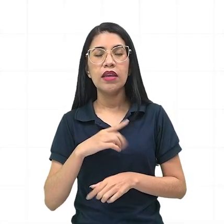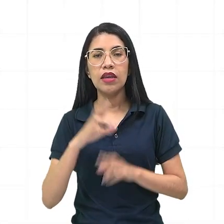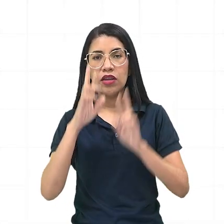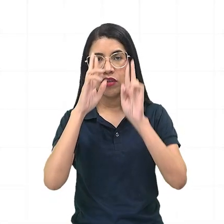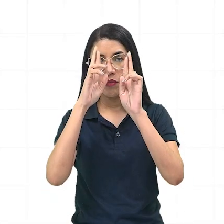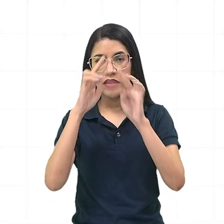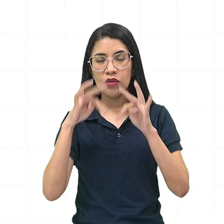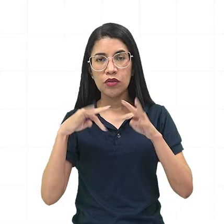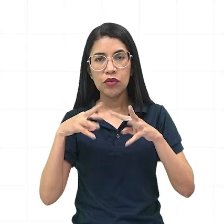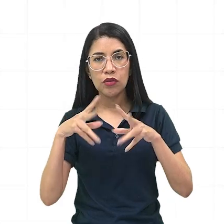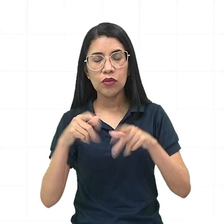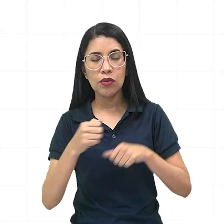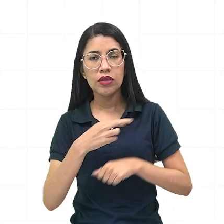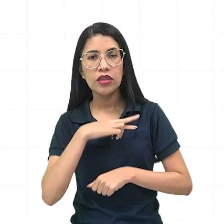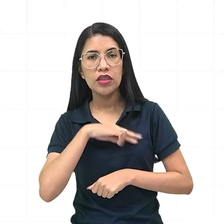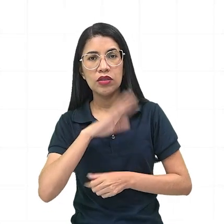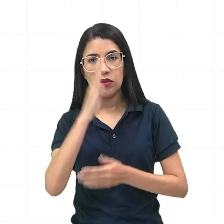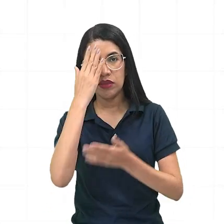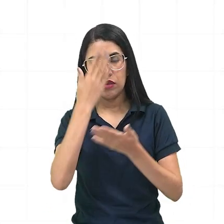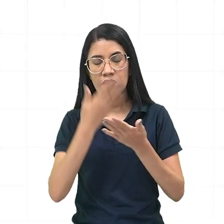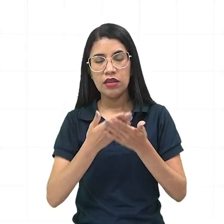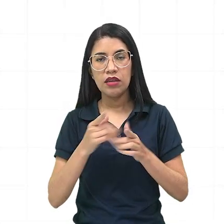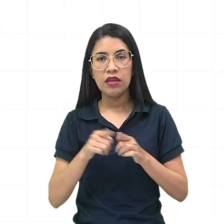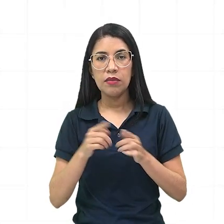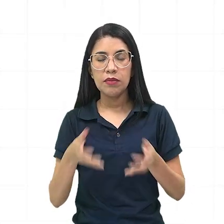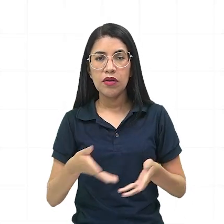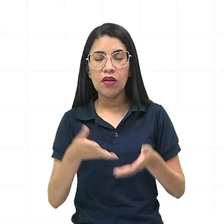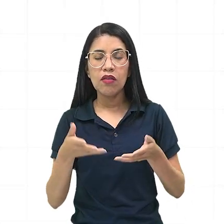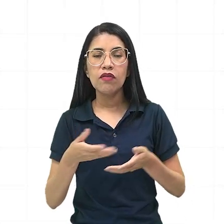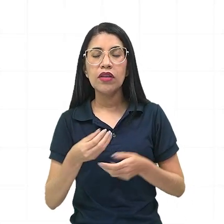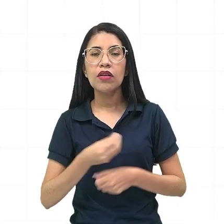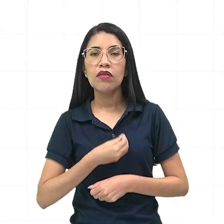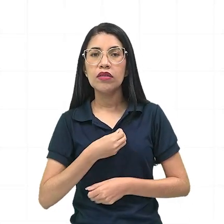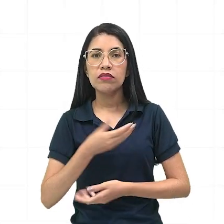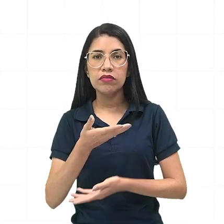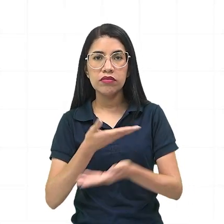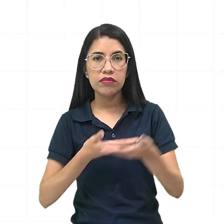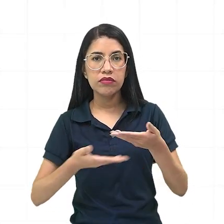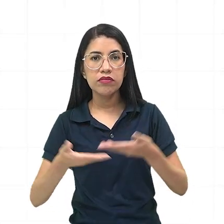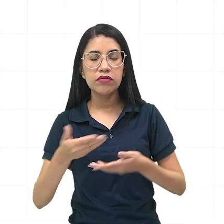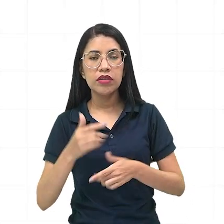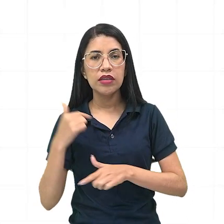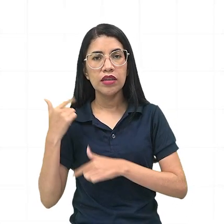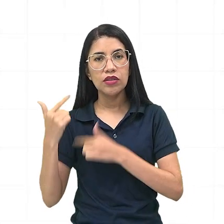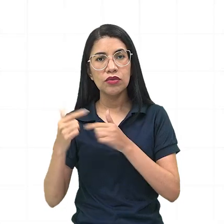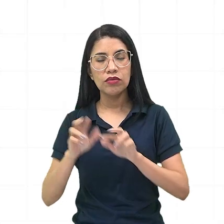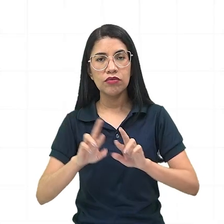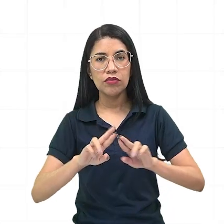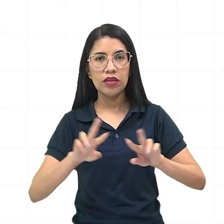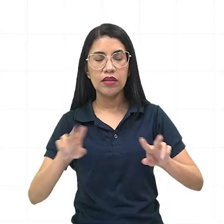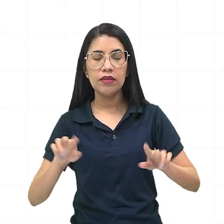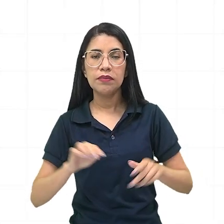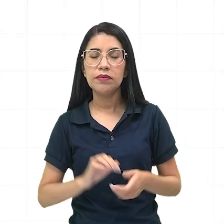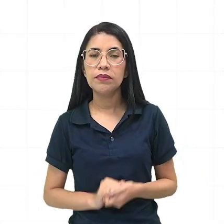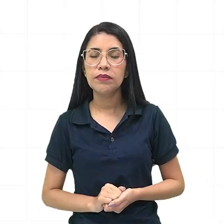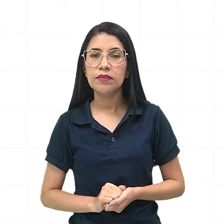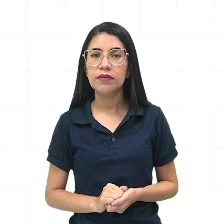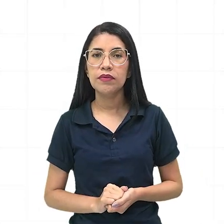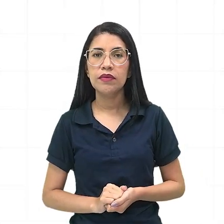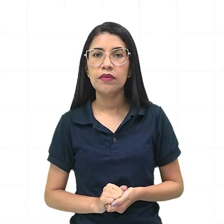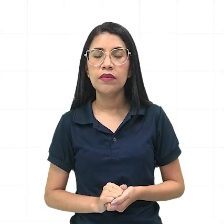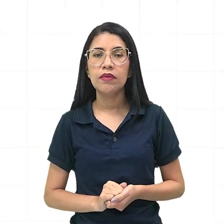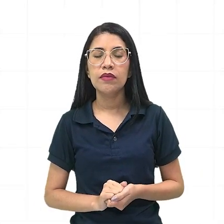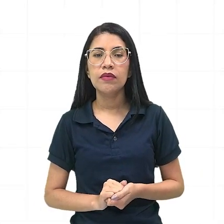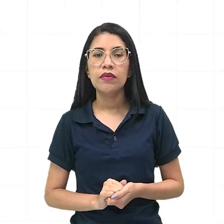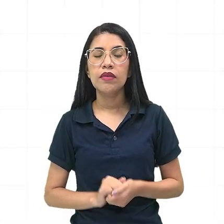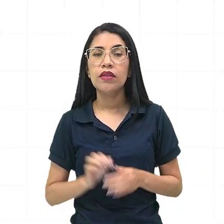respeitando todas as crenças e promovendo a convivência entre diferentes tradições, né? E aqui eu quero dar